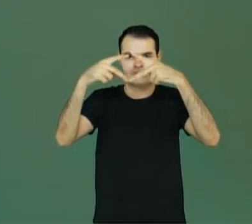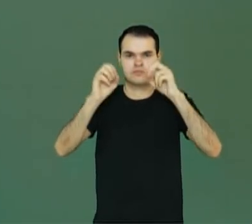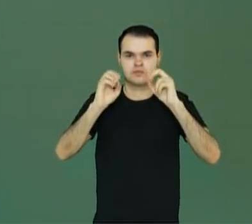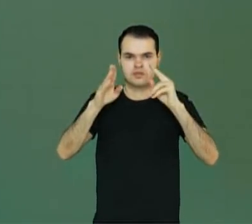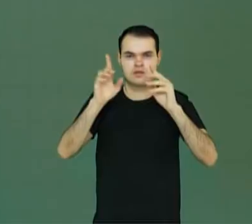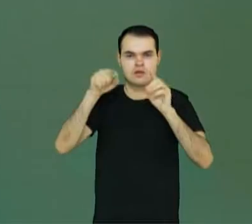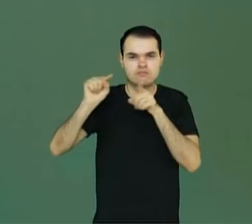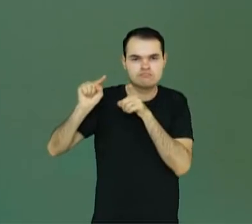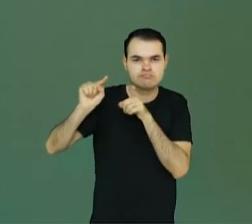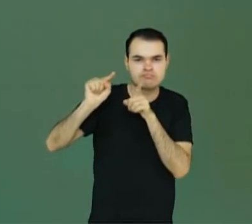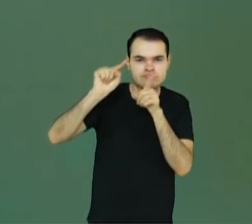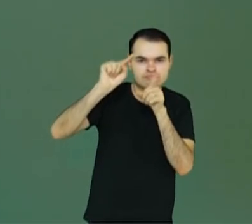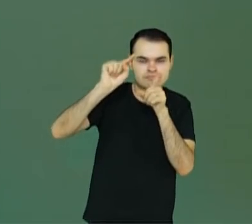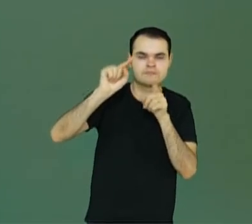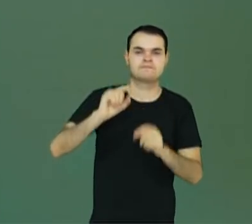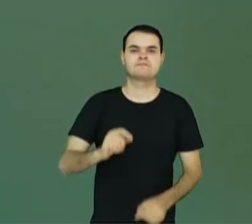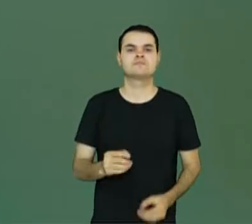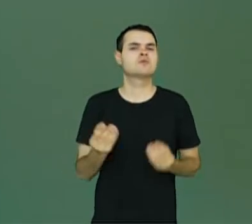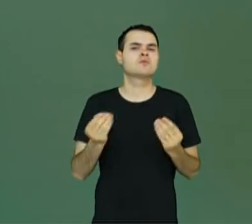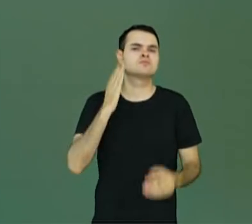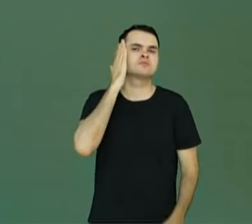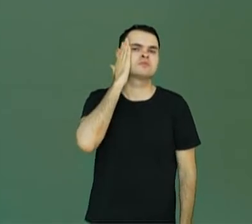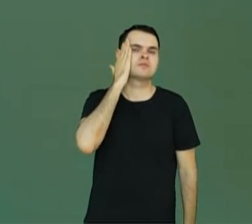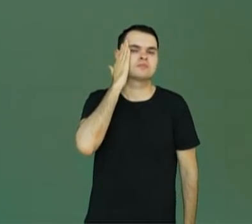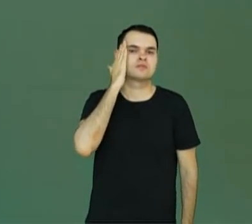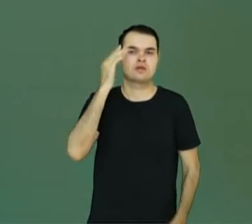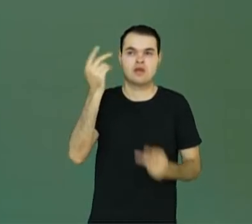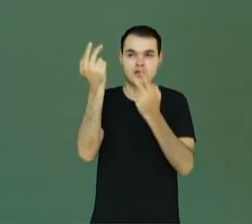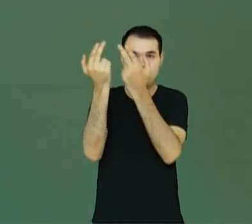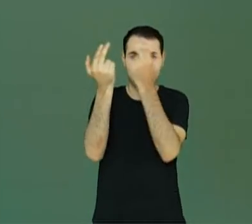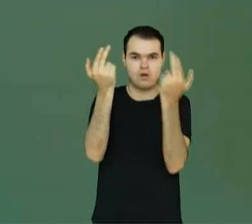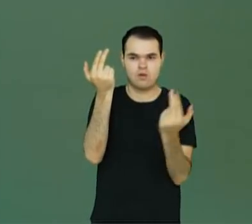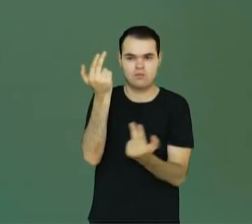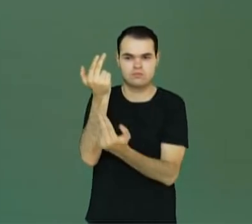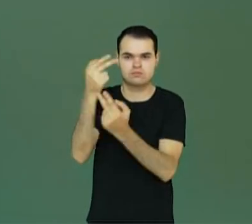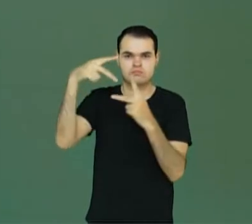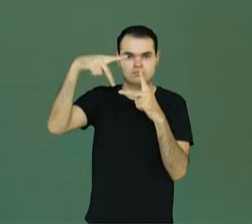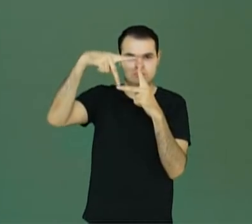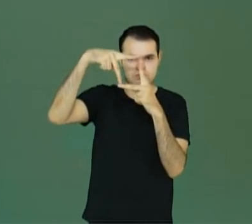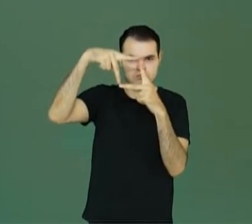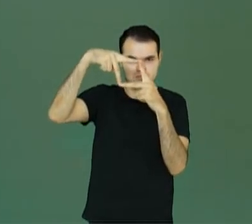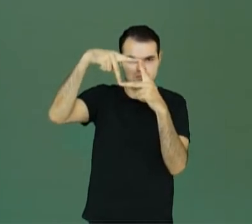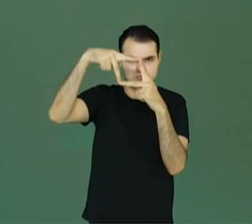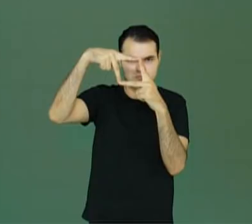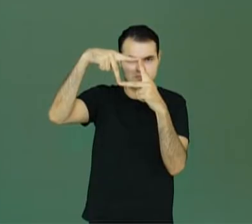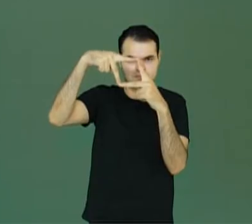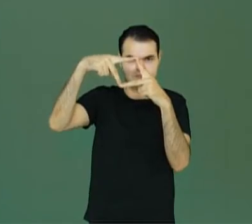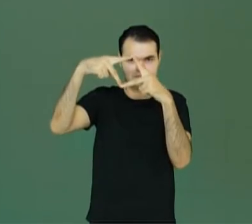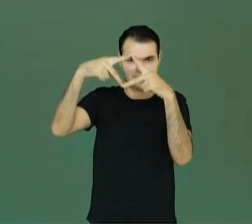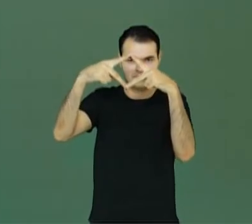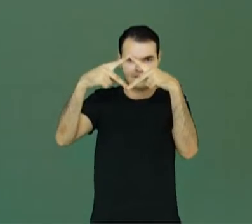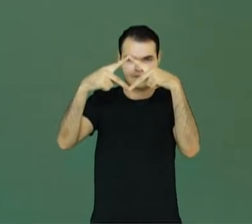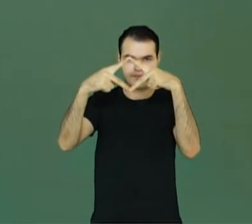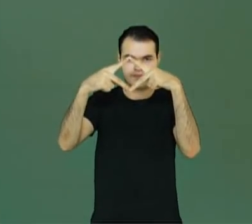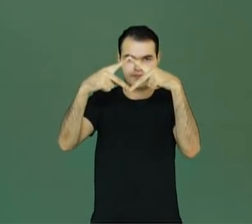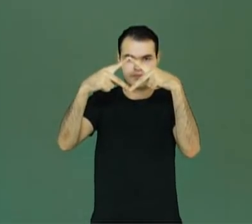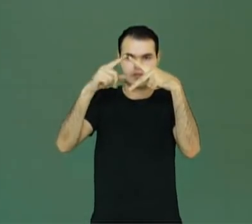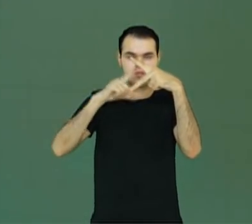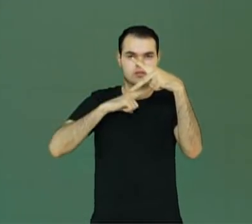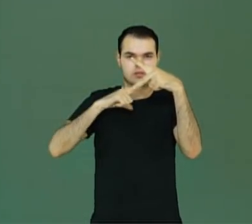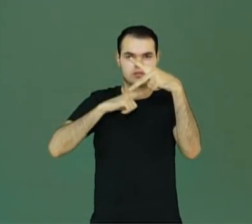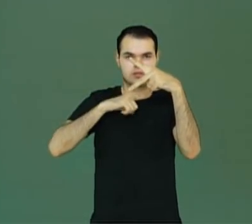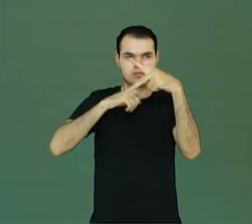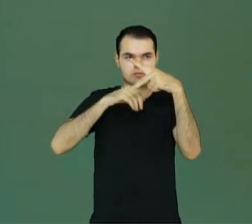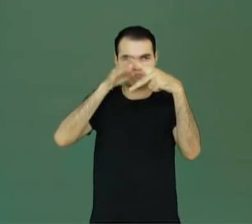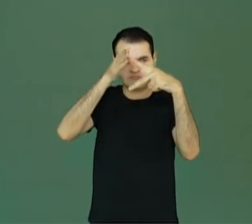paralelos. O que mais que a gente sabe de losango? As diagonais do losango se dividem no ponto médio. Elas se cruzam no ponto médio. Então,